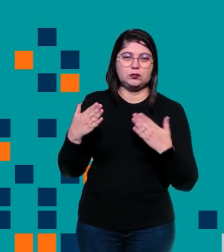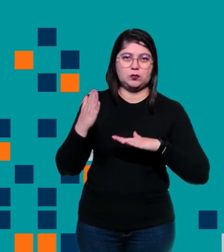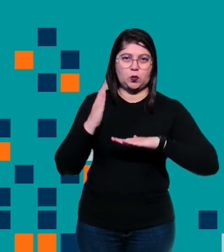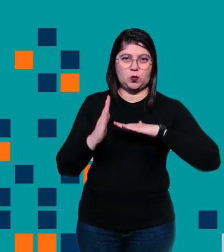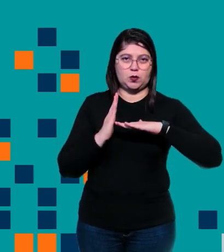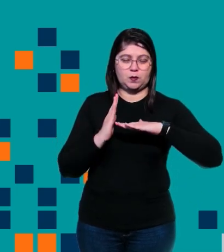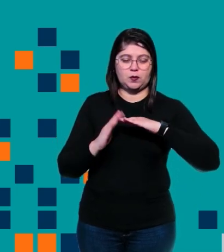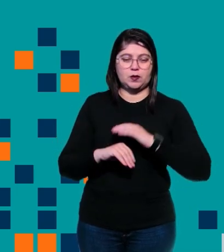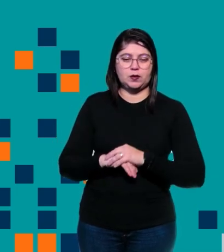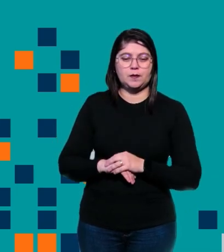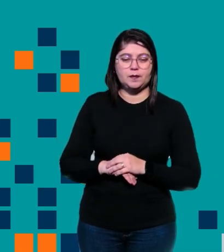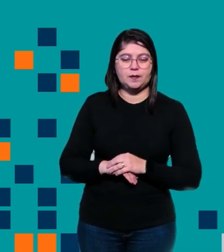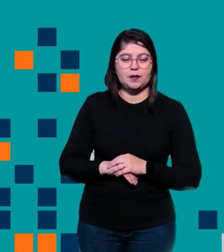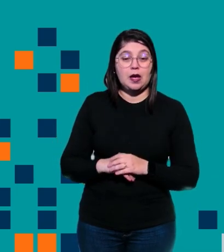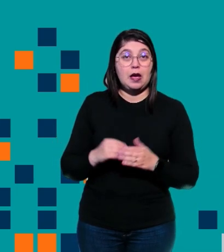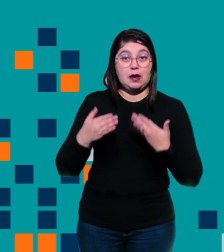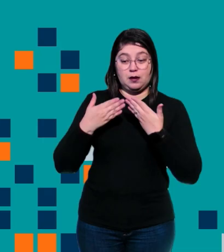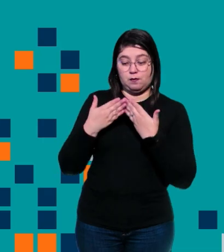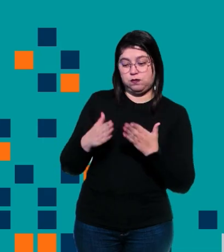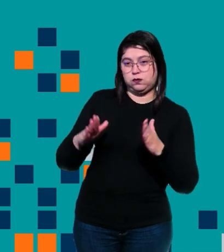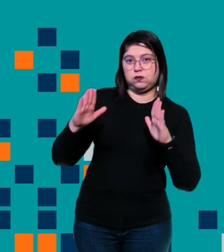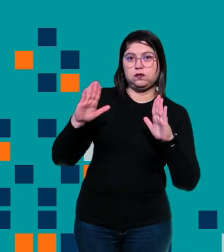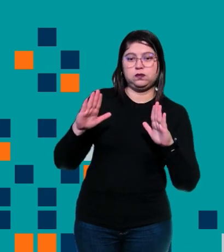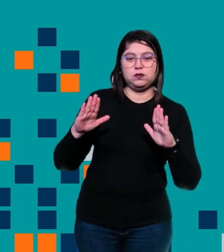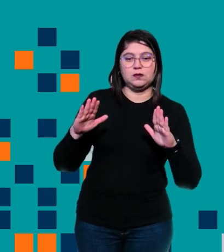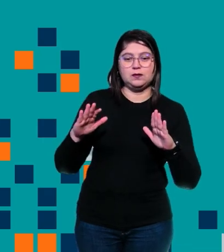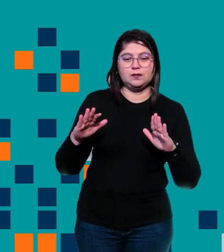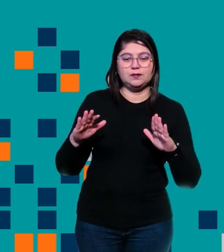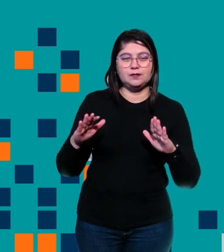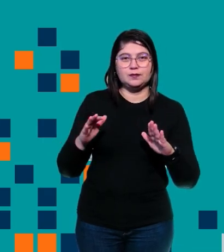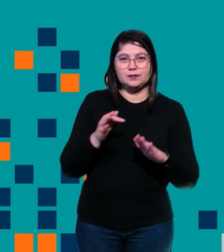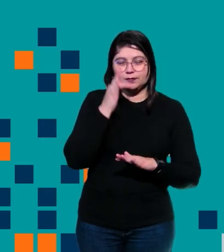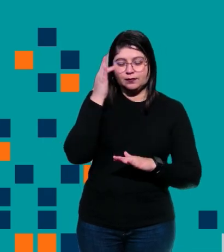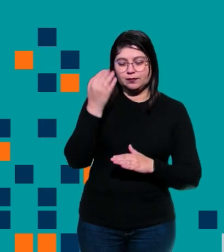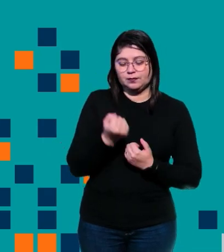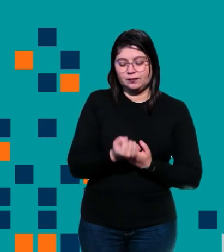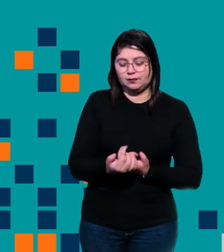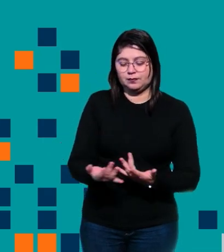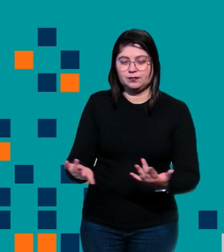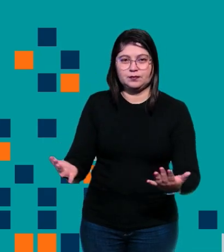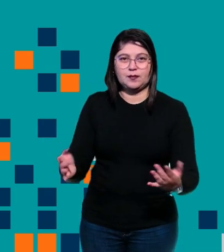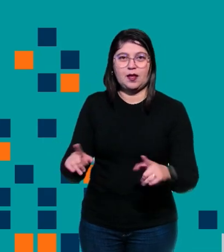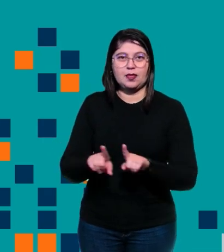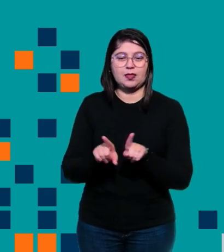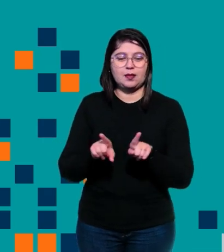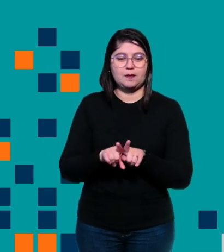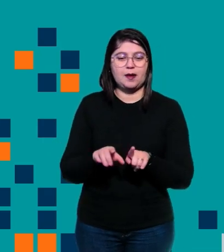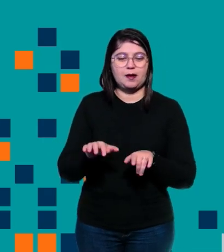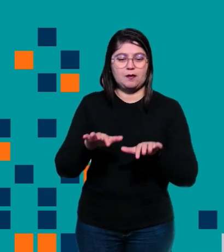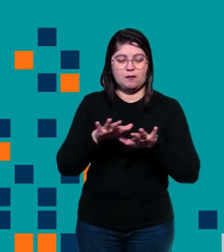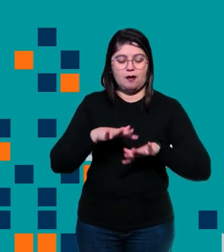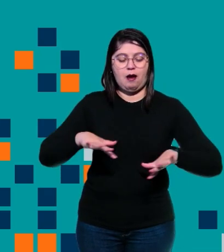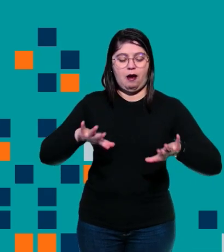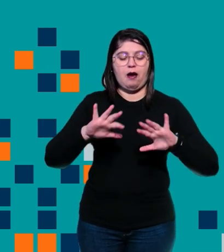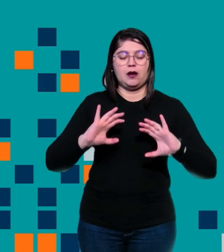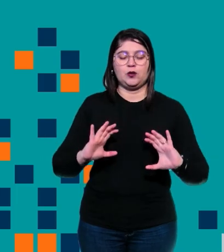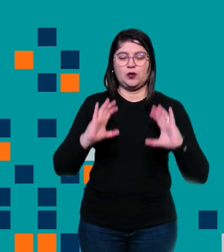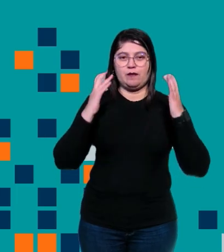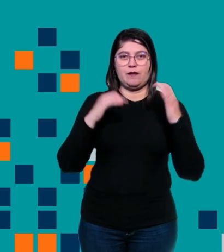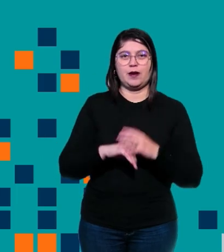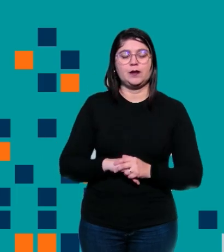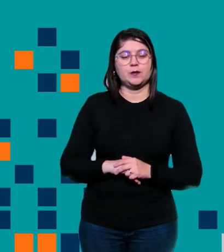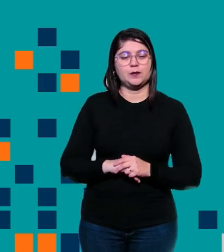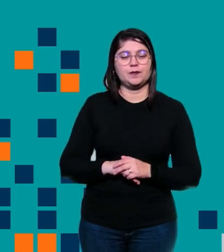contemporânea, que ele abre inteiro, esse gramadão vira um parque de eventos. E aqui eu vou